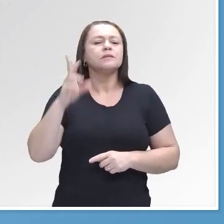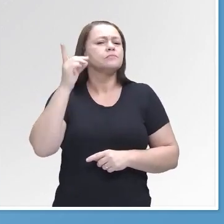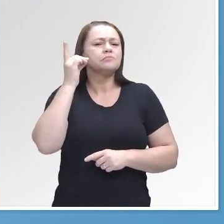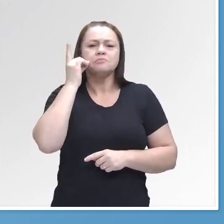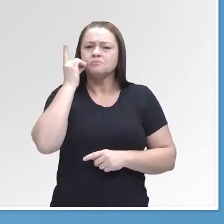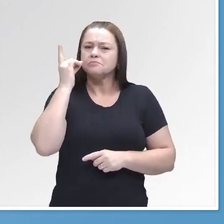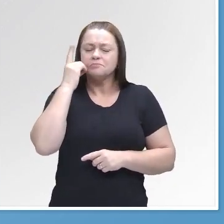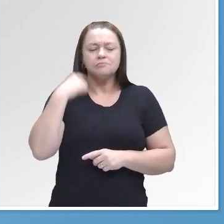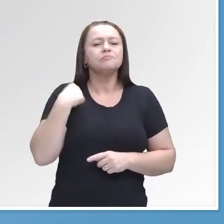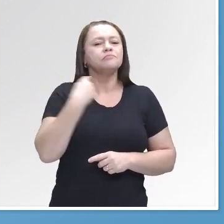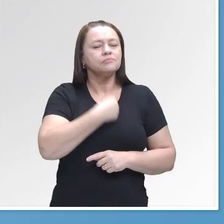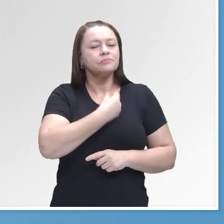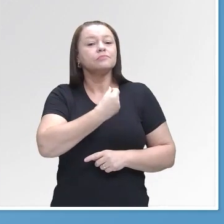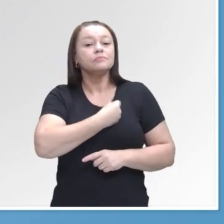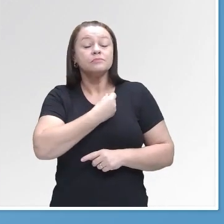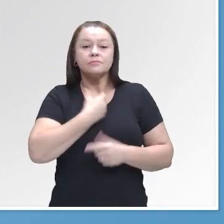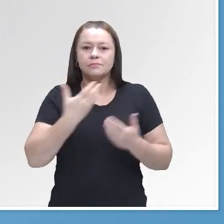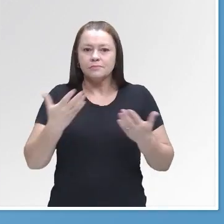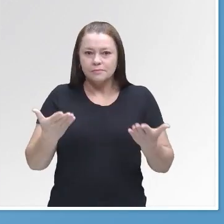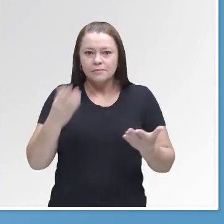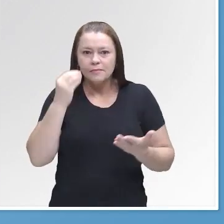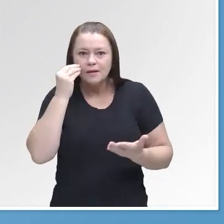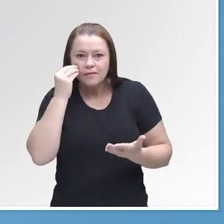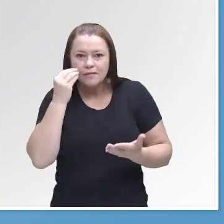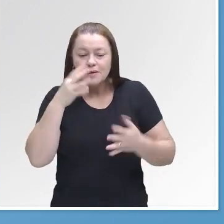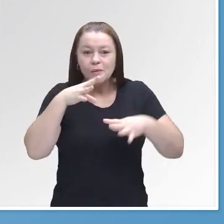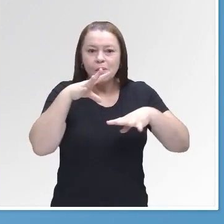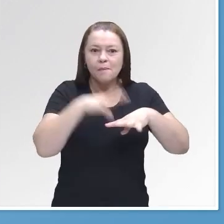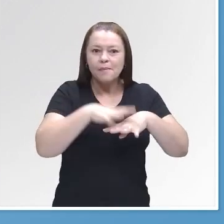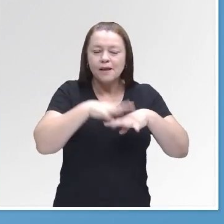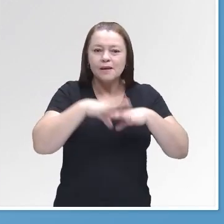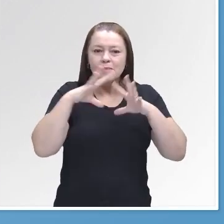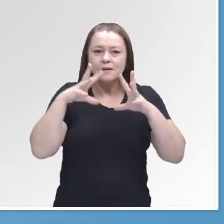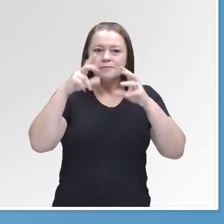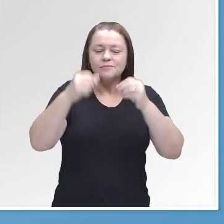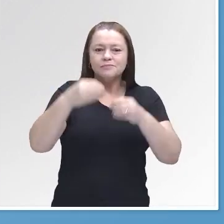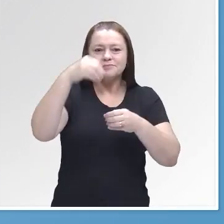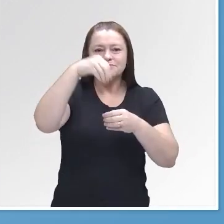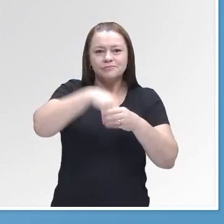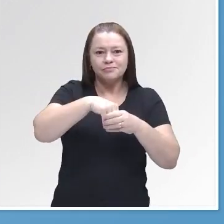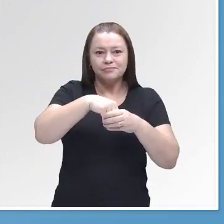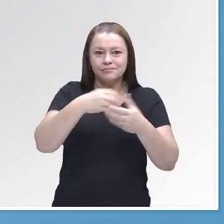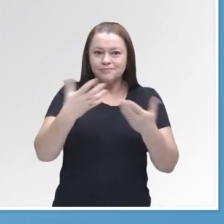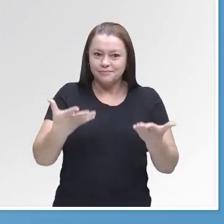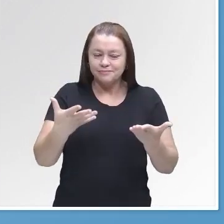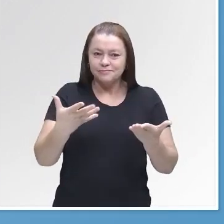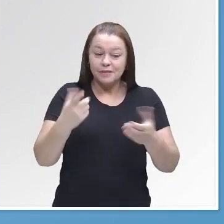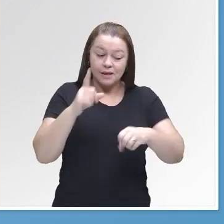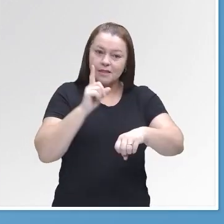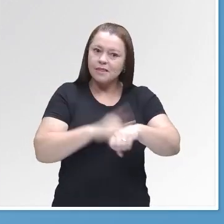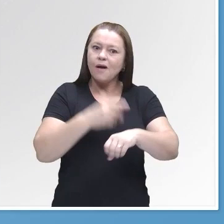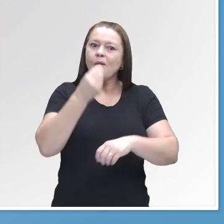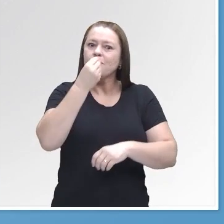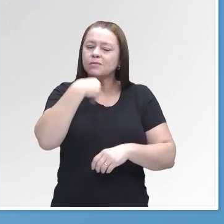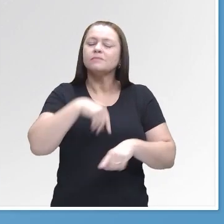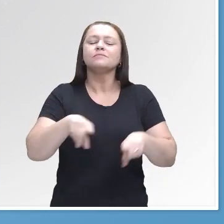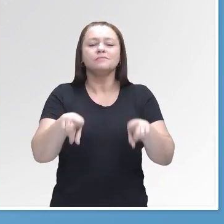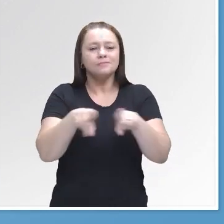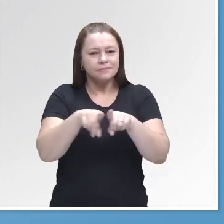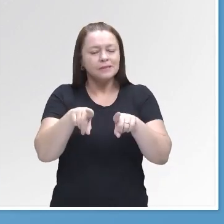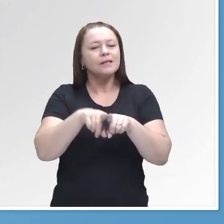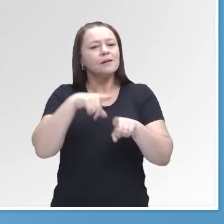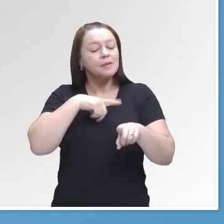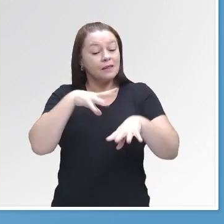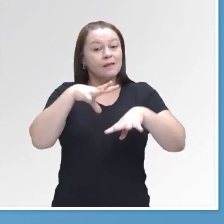dia. Como matemática está todos os dias, na nossa hora de comer também,